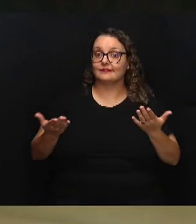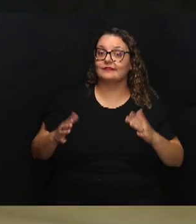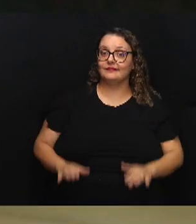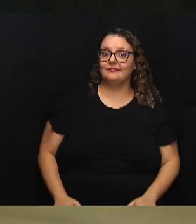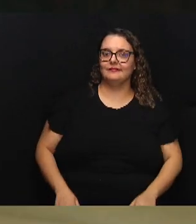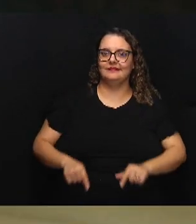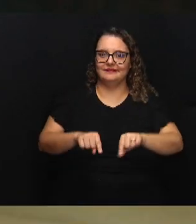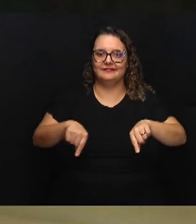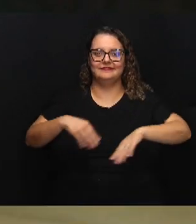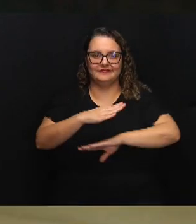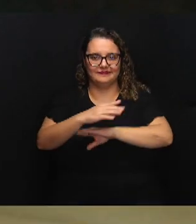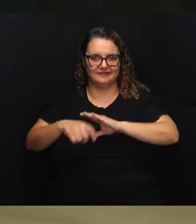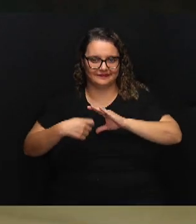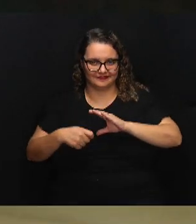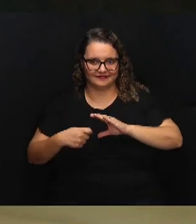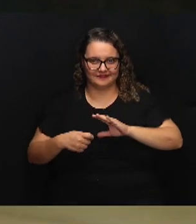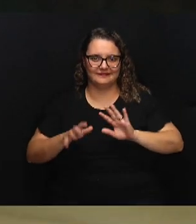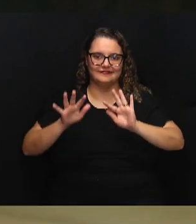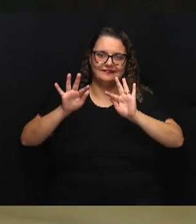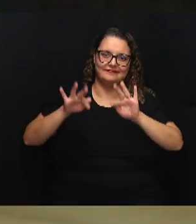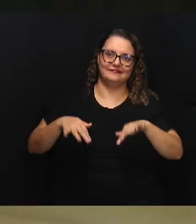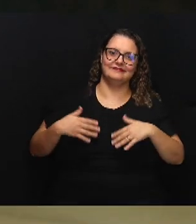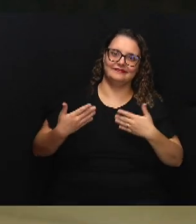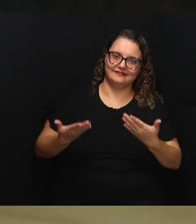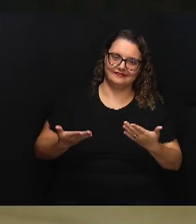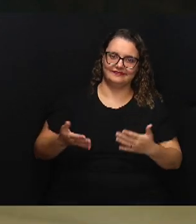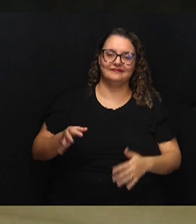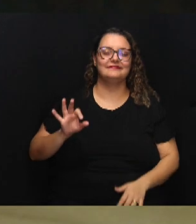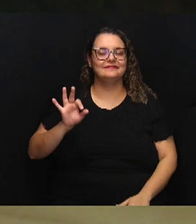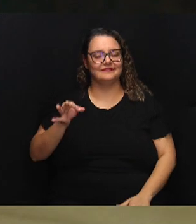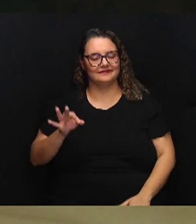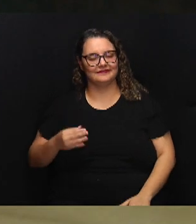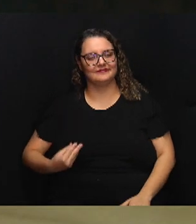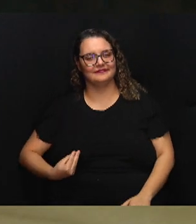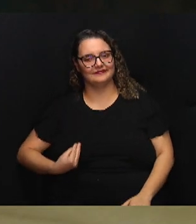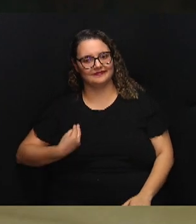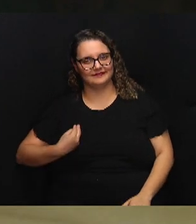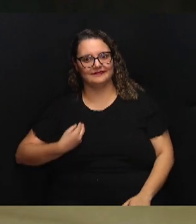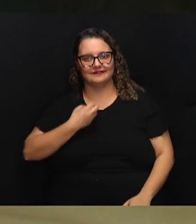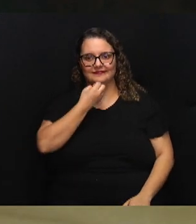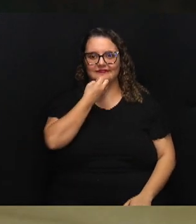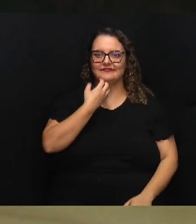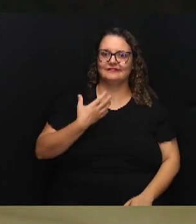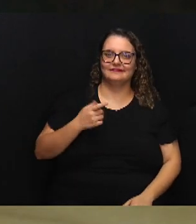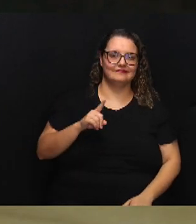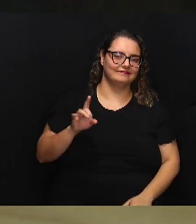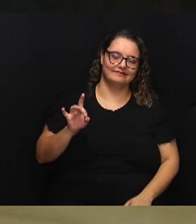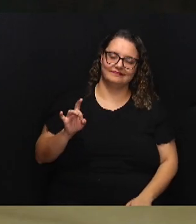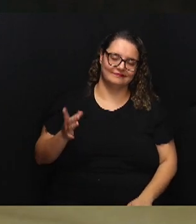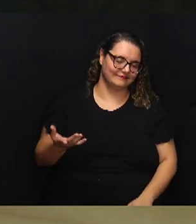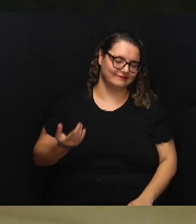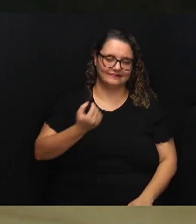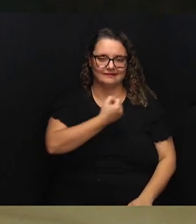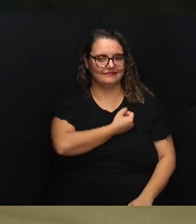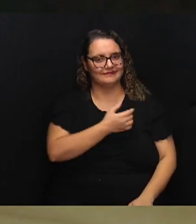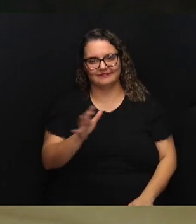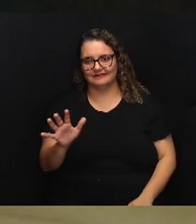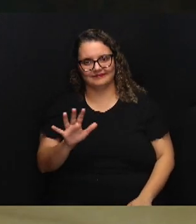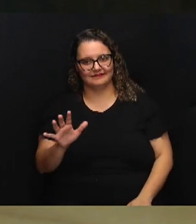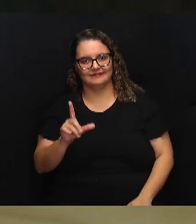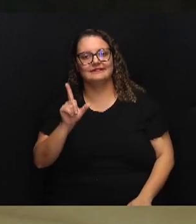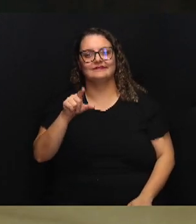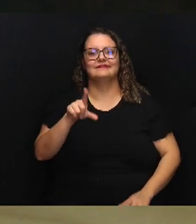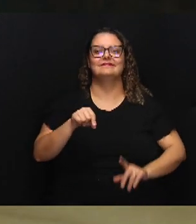Estúdio Câmara de hoje, a gente termina ele com a certeza de que viver bem não é só uma questão de números, né? É sobre